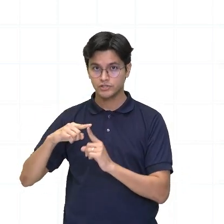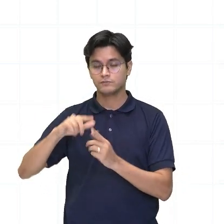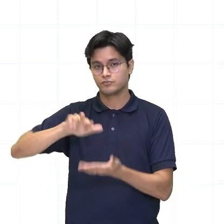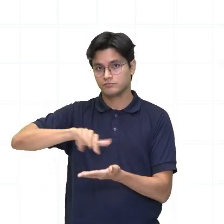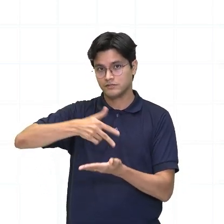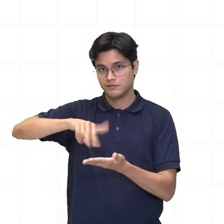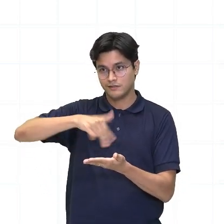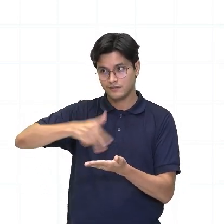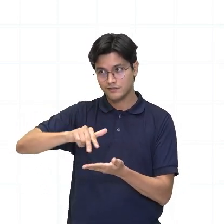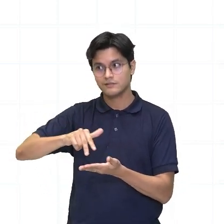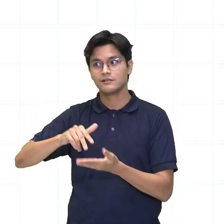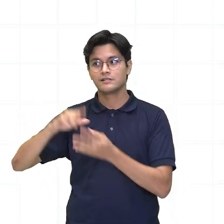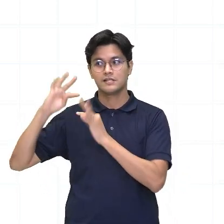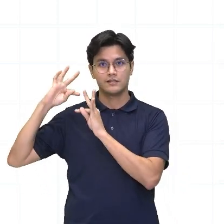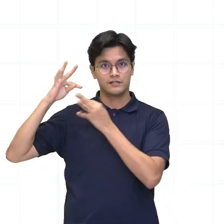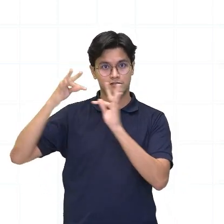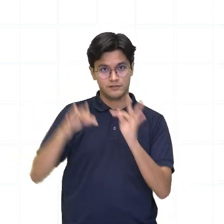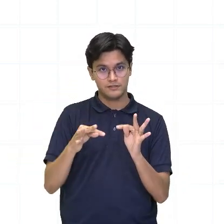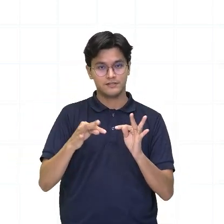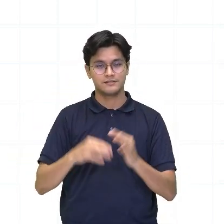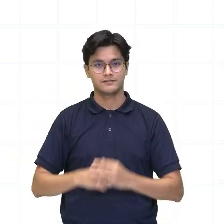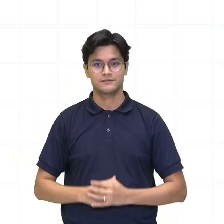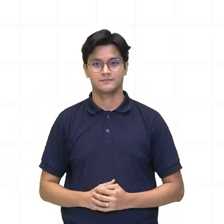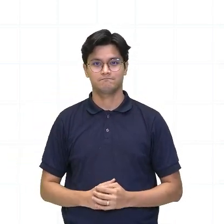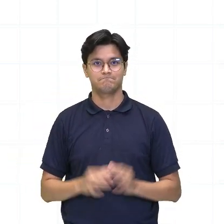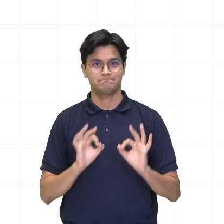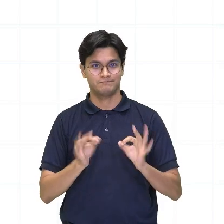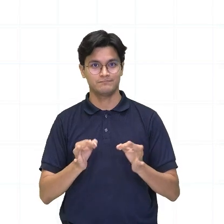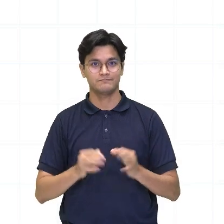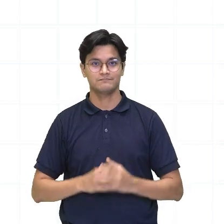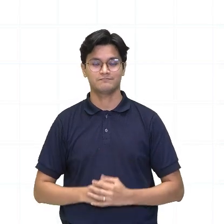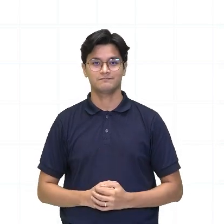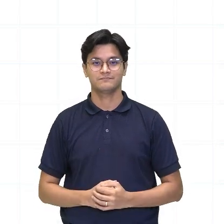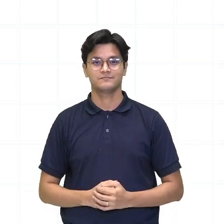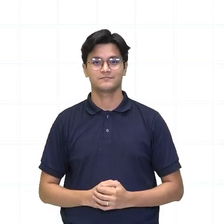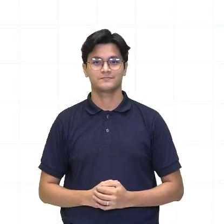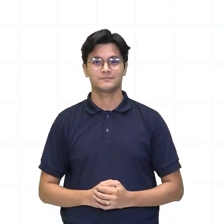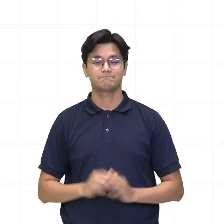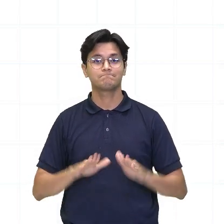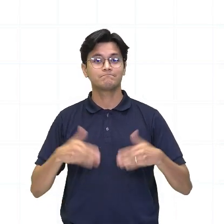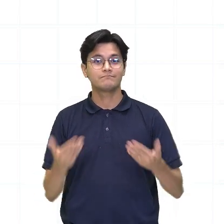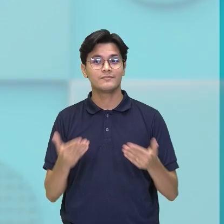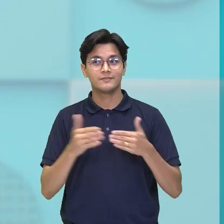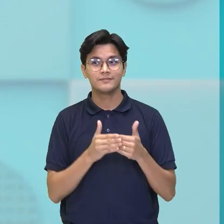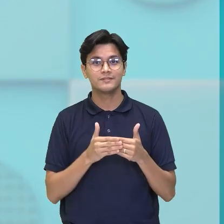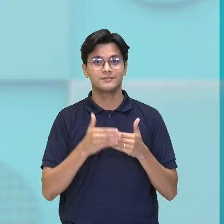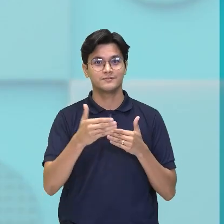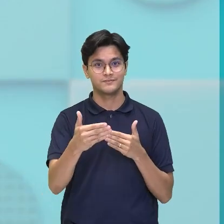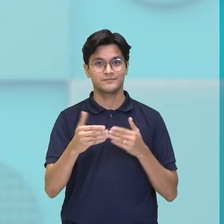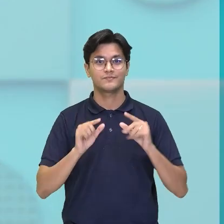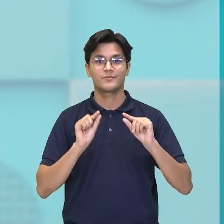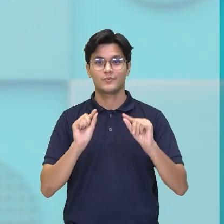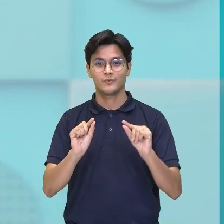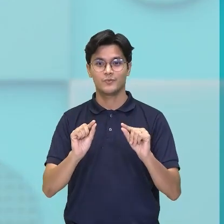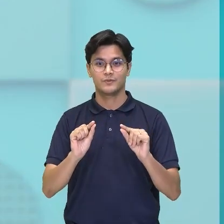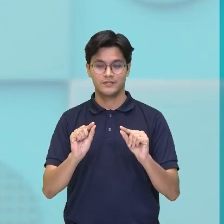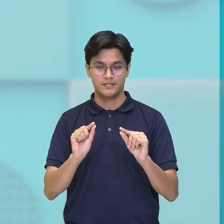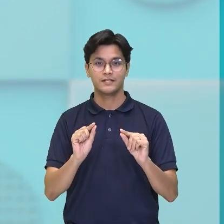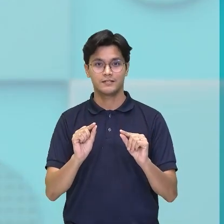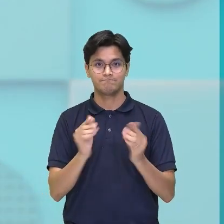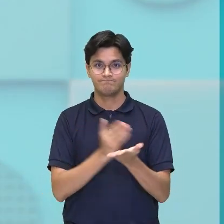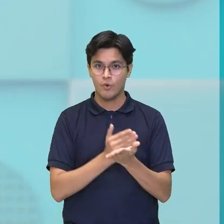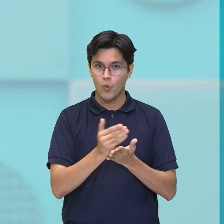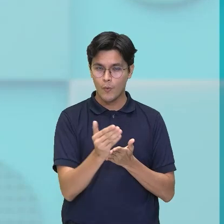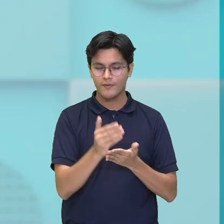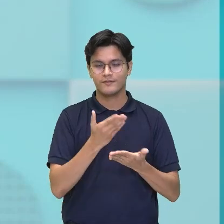e tradicionais, certo? Então, a partir daí, nós vamos dar